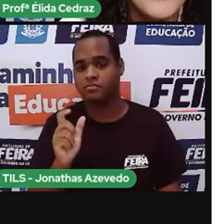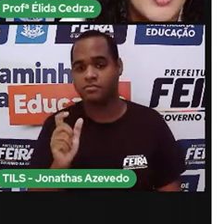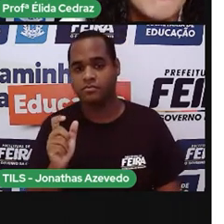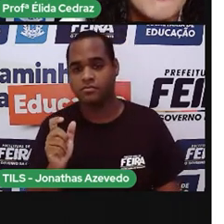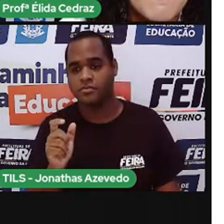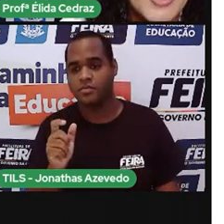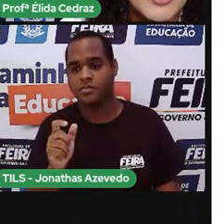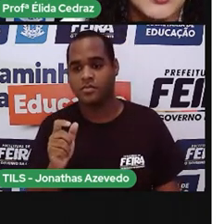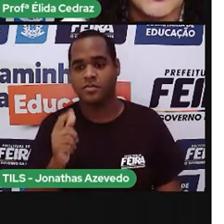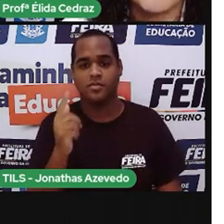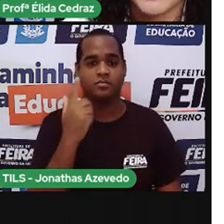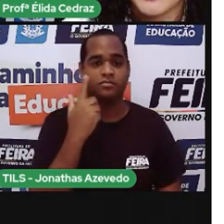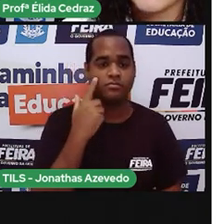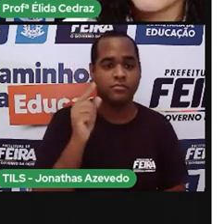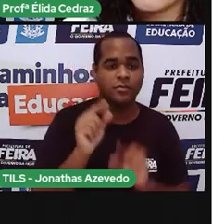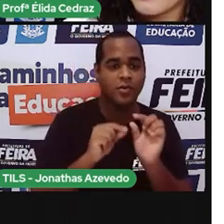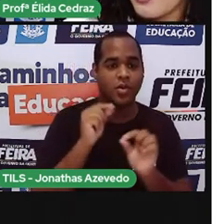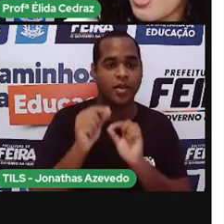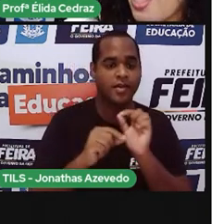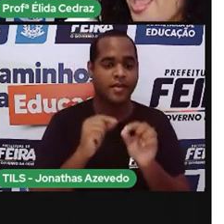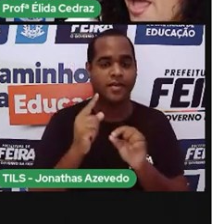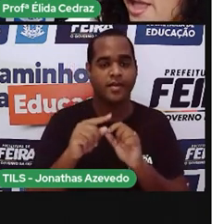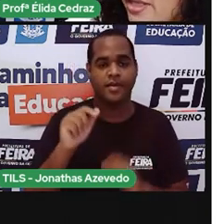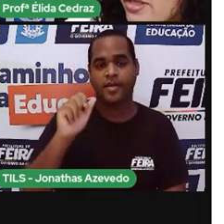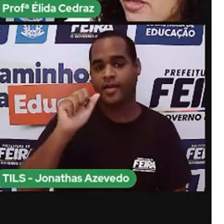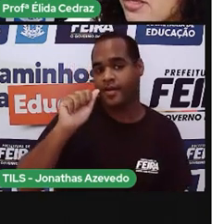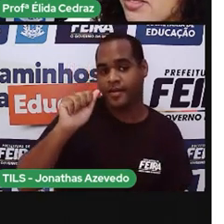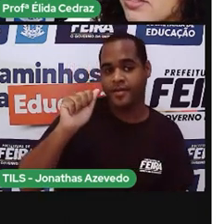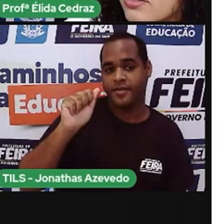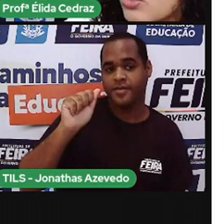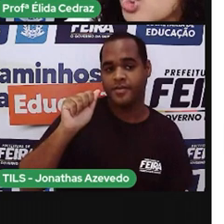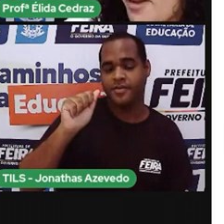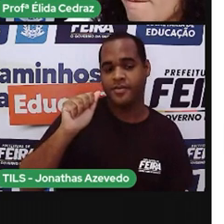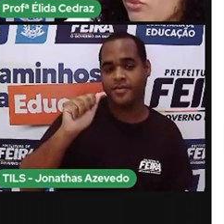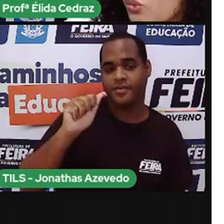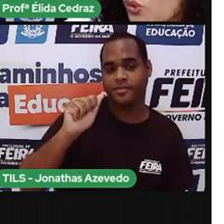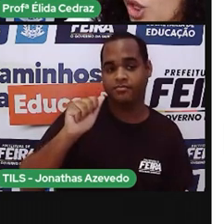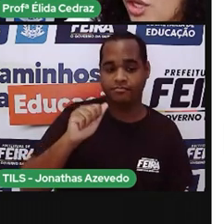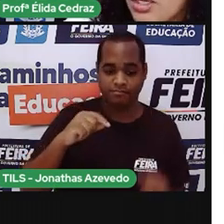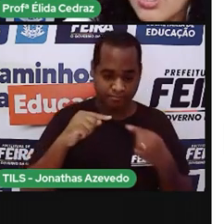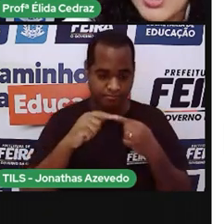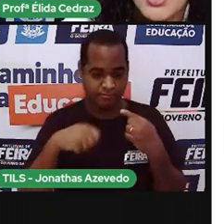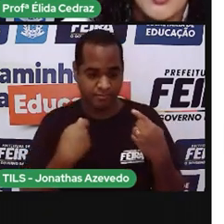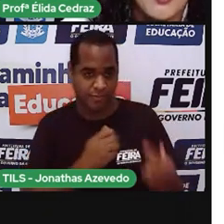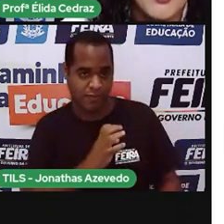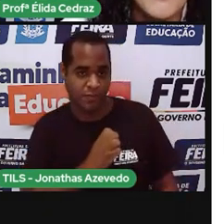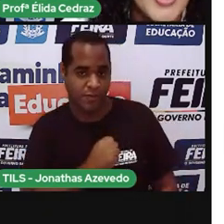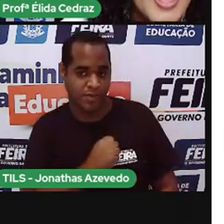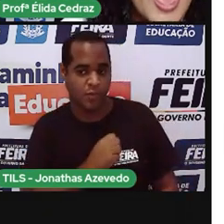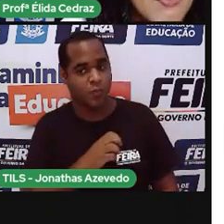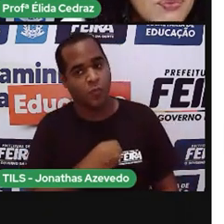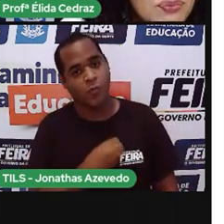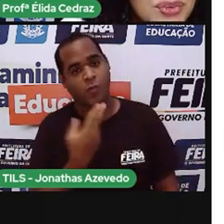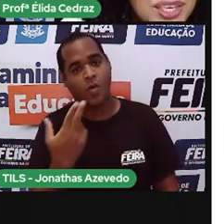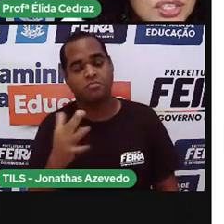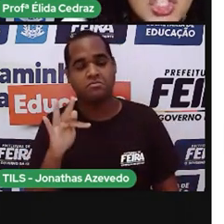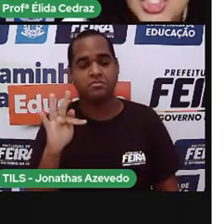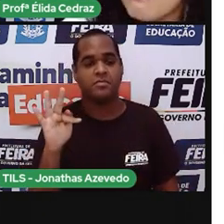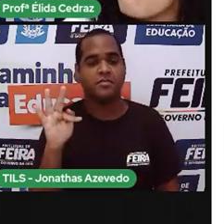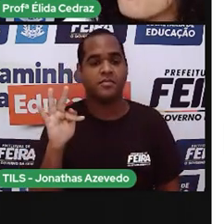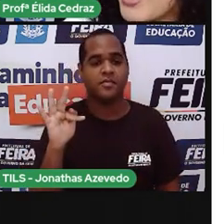tem primeiro no alfabeto a letra A de amor ou